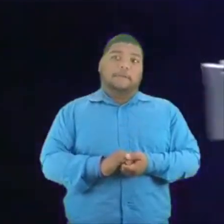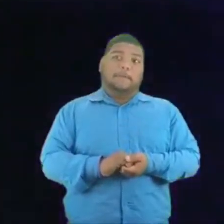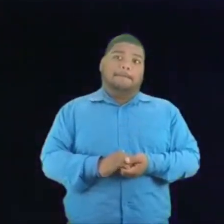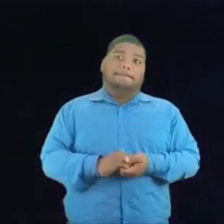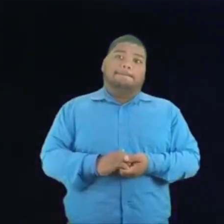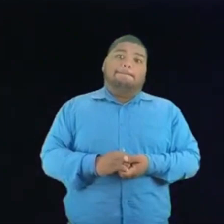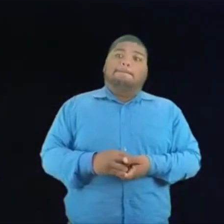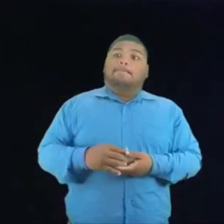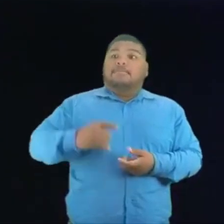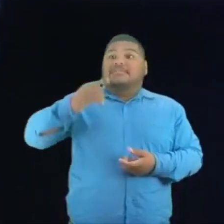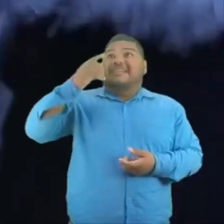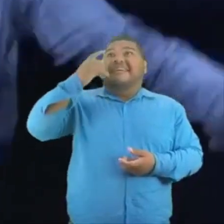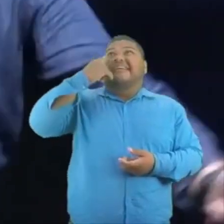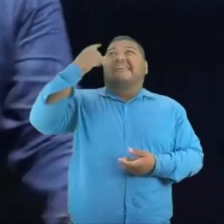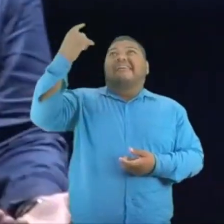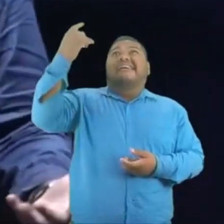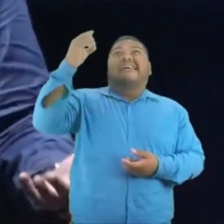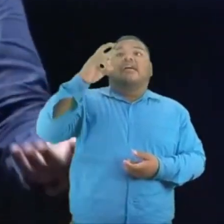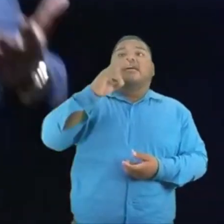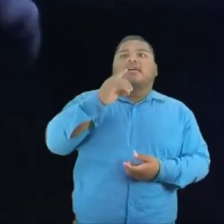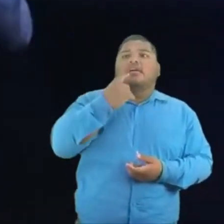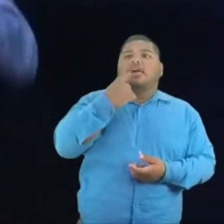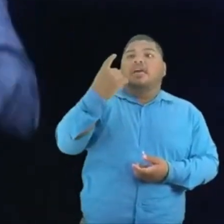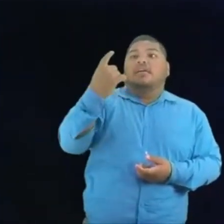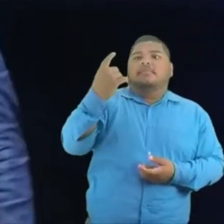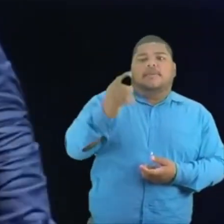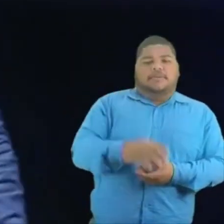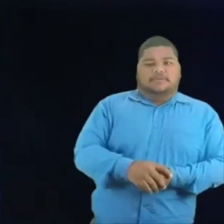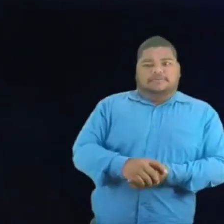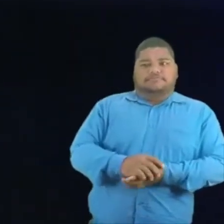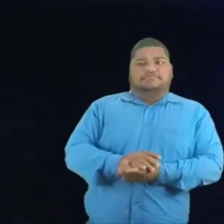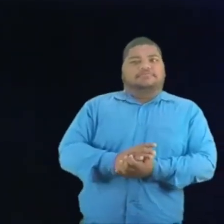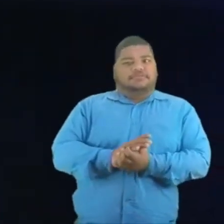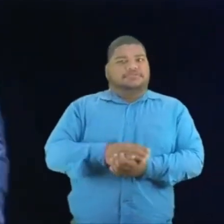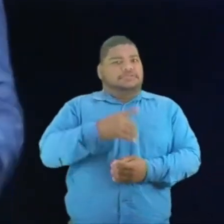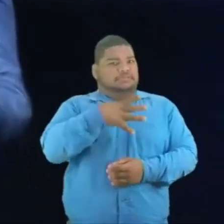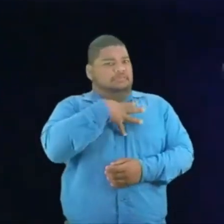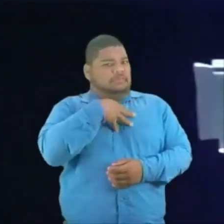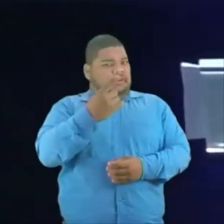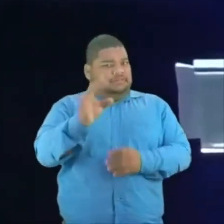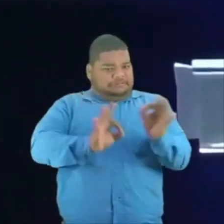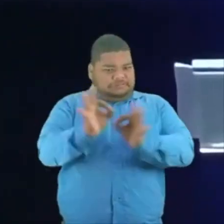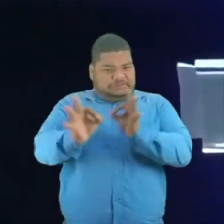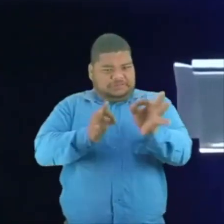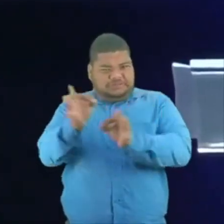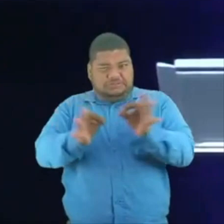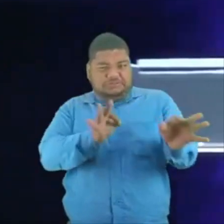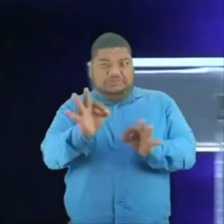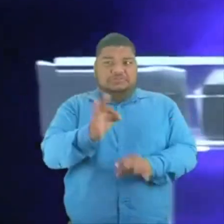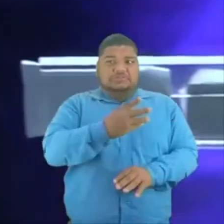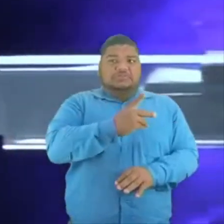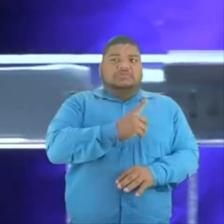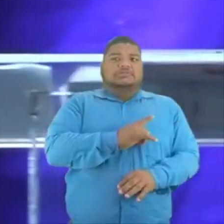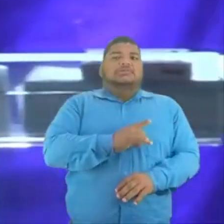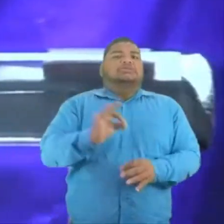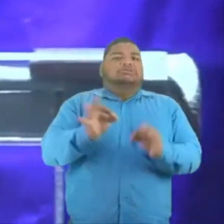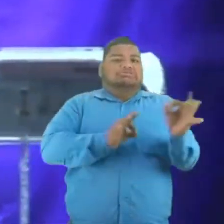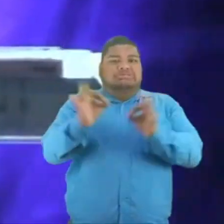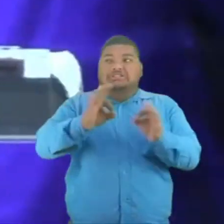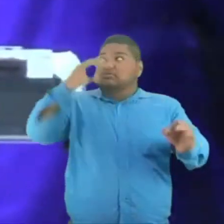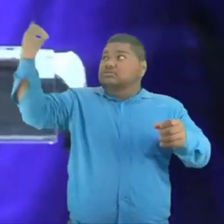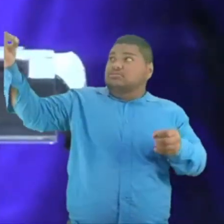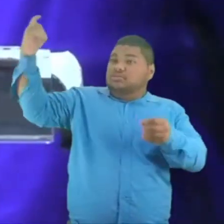viram, nem boca ouviu falar o que Deus tem preparado para os seus filhos, o que Deus tem preparado, o dia da